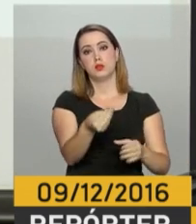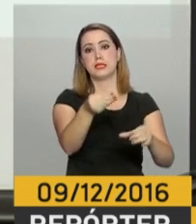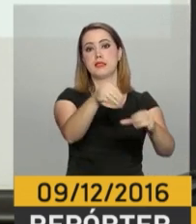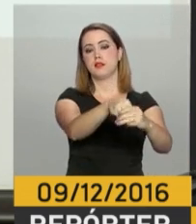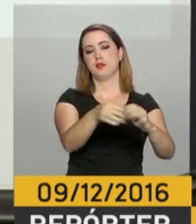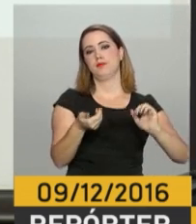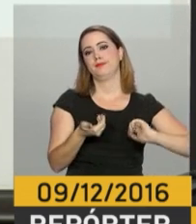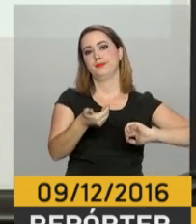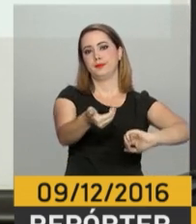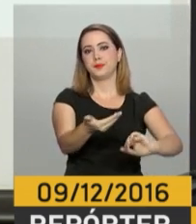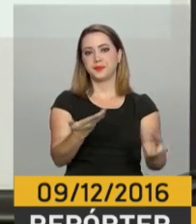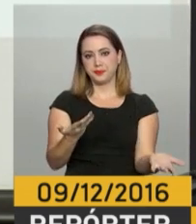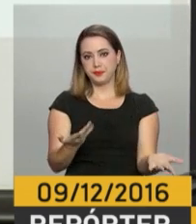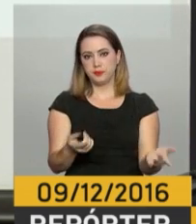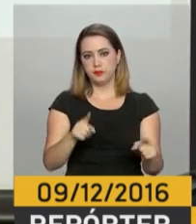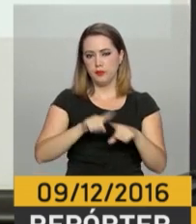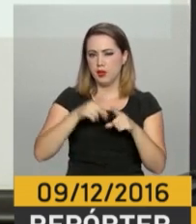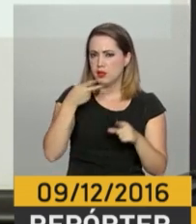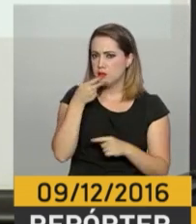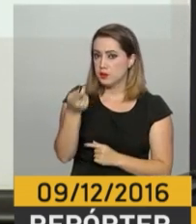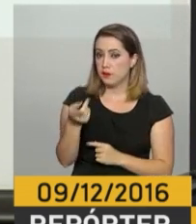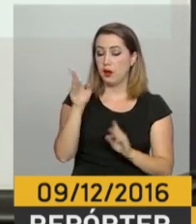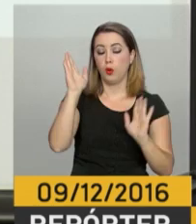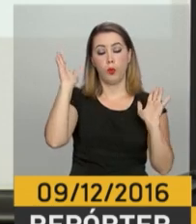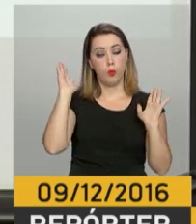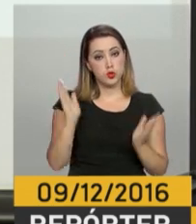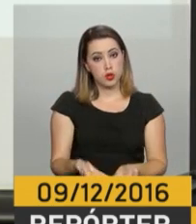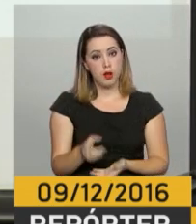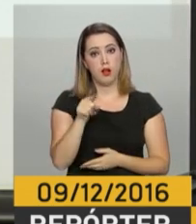Nacional. Agora, digo eu, enfaticamente,